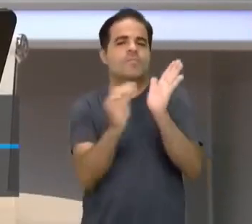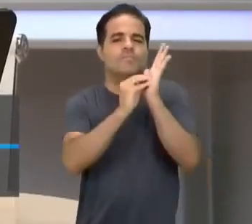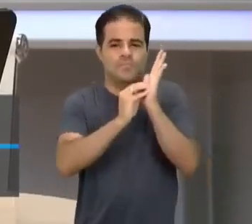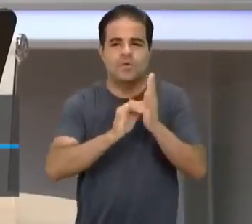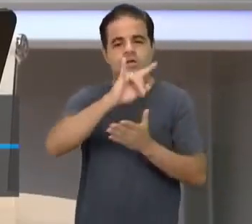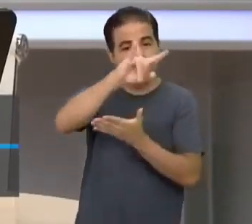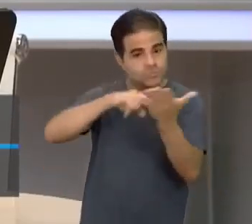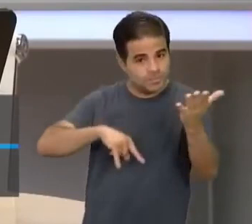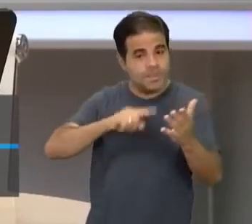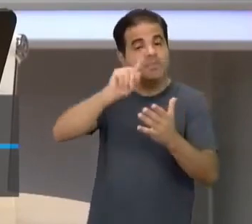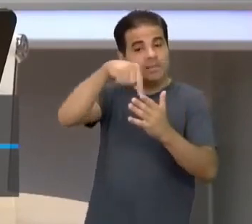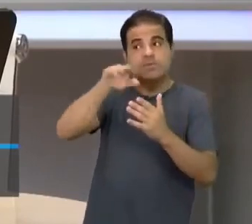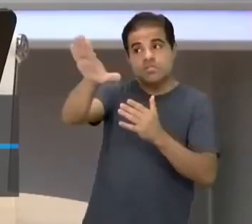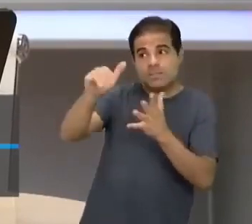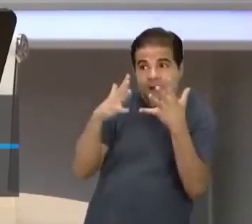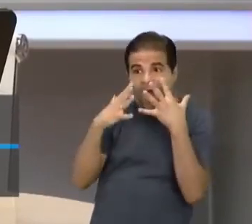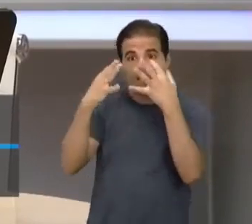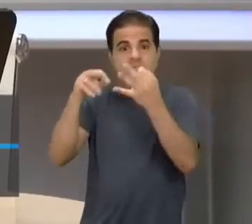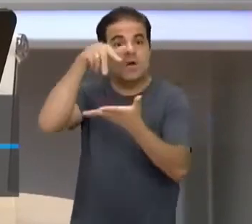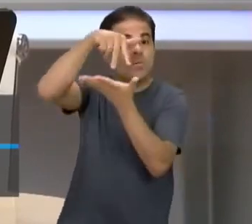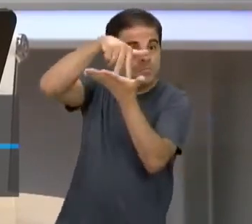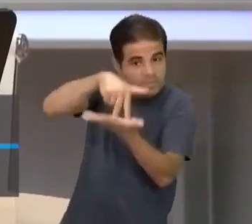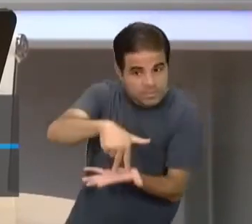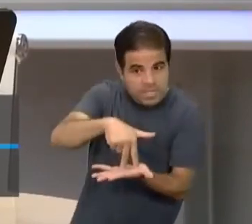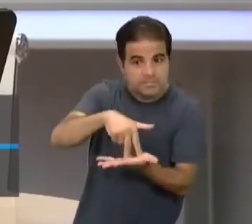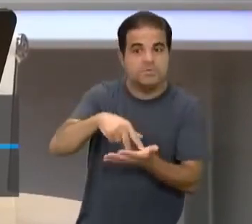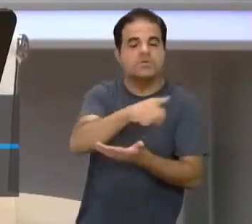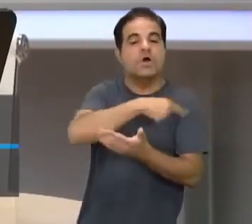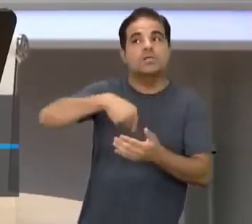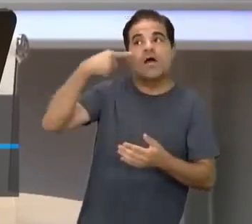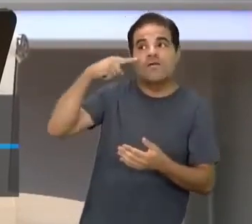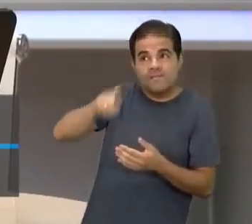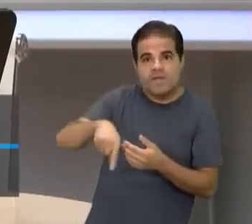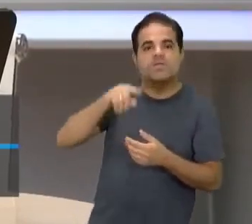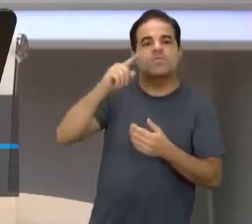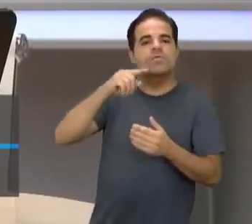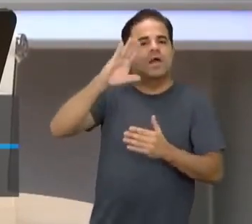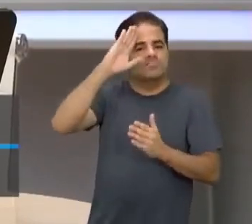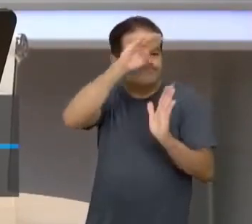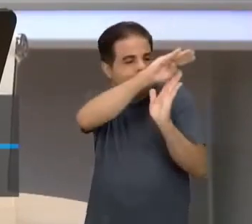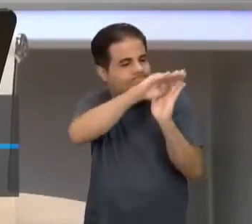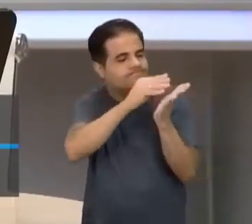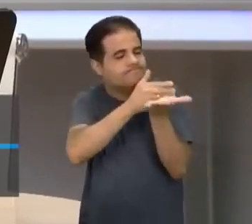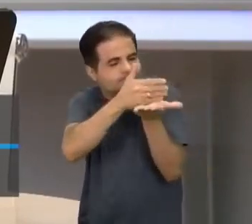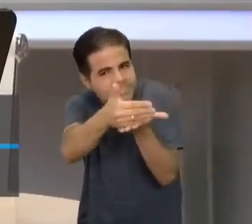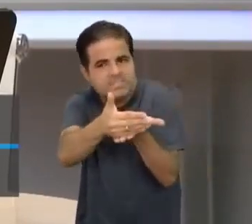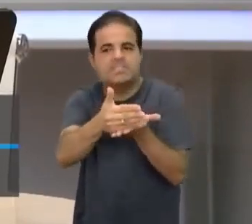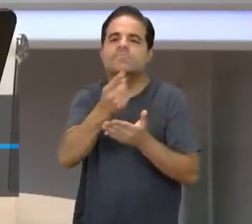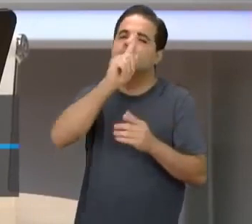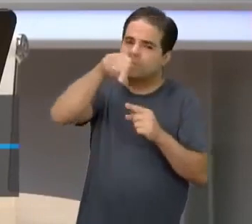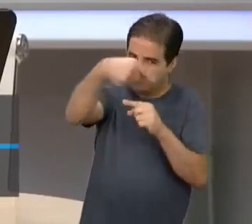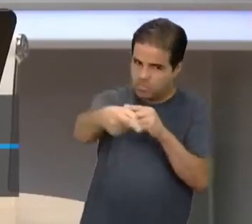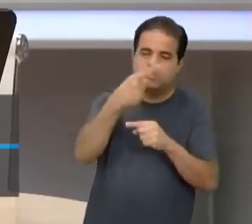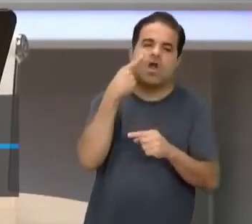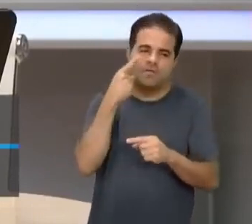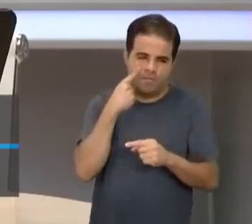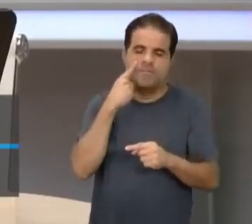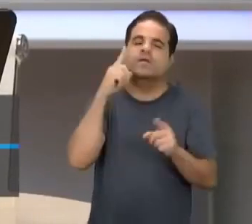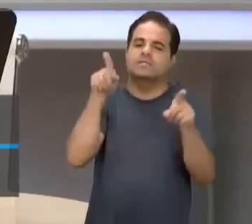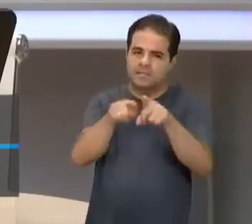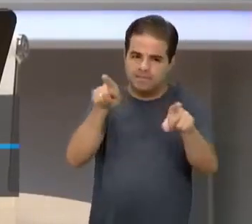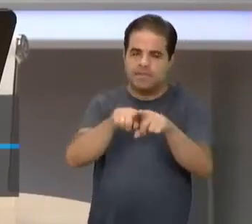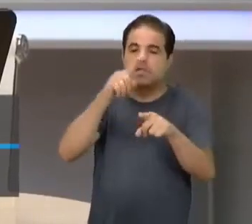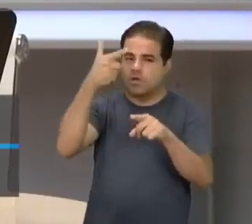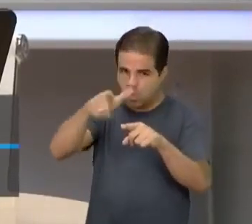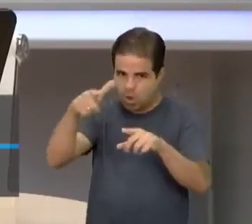nos documentos para depois chamar a atenção que o protagonismo a gente está vendo aqui como princípio, né? Mas a gente vai ver também nas